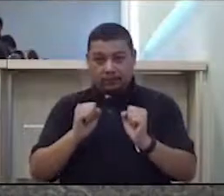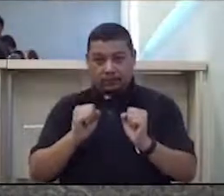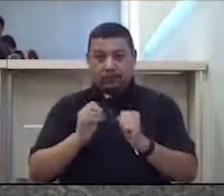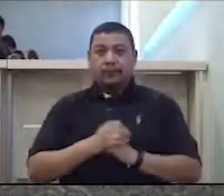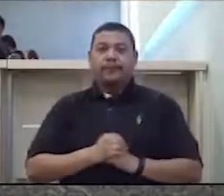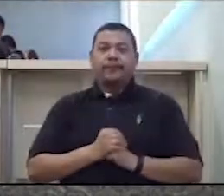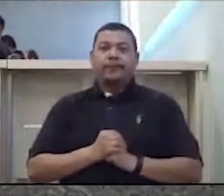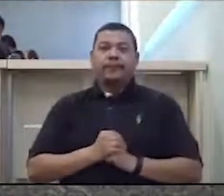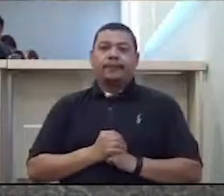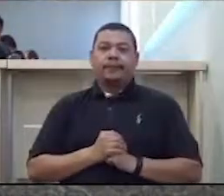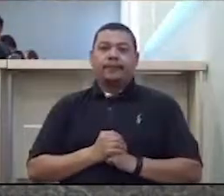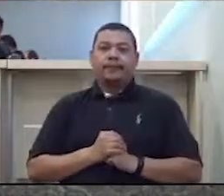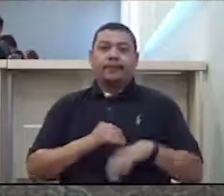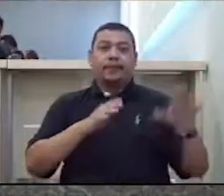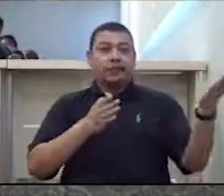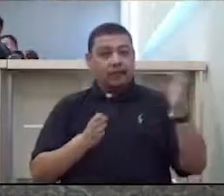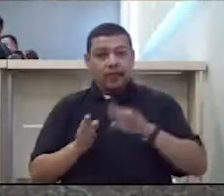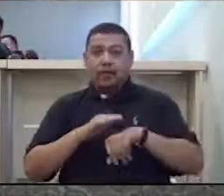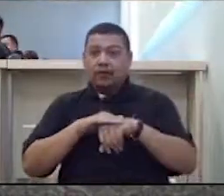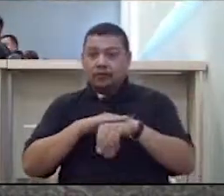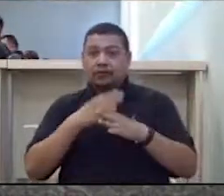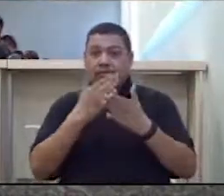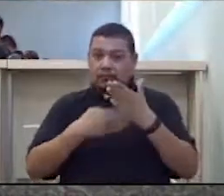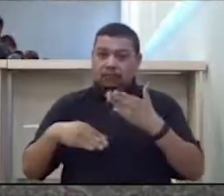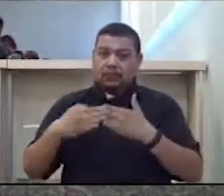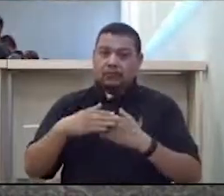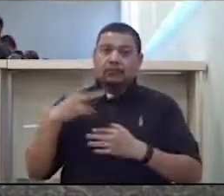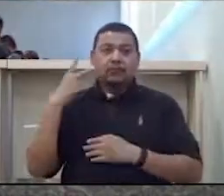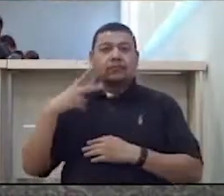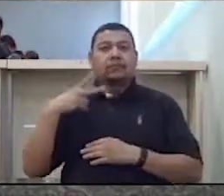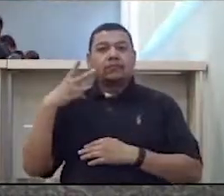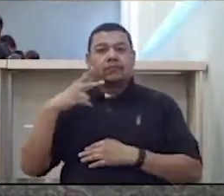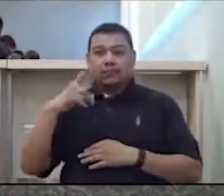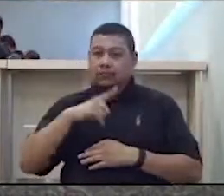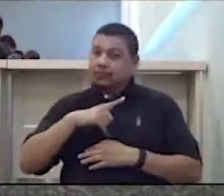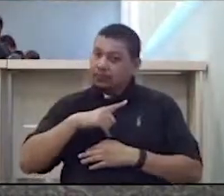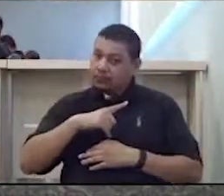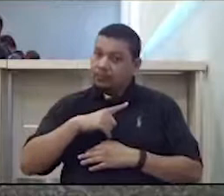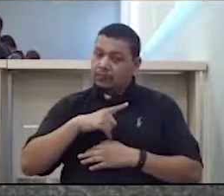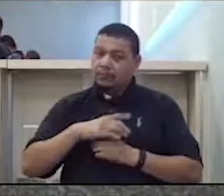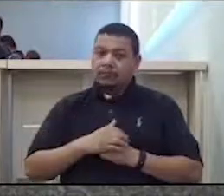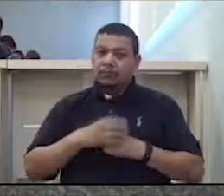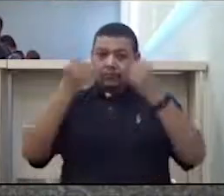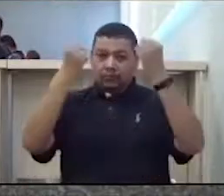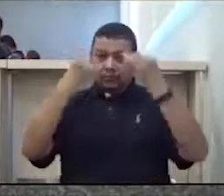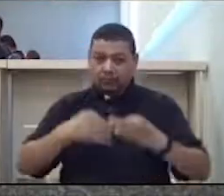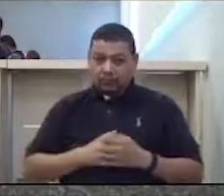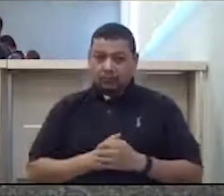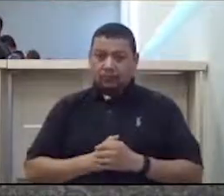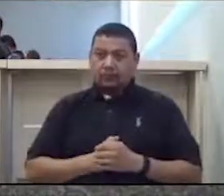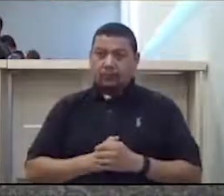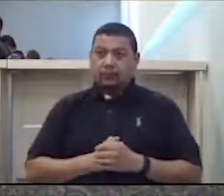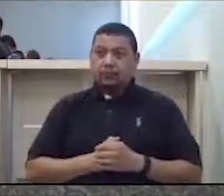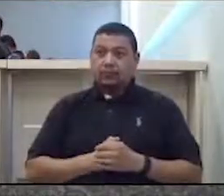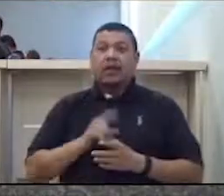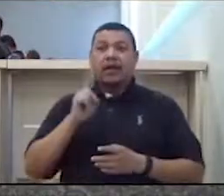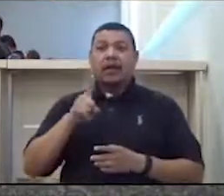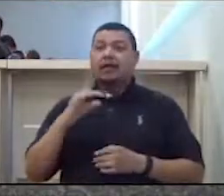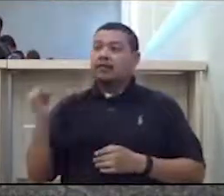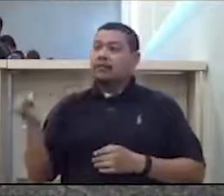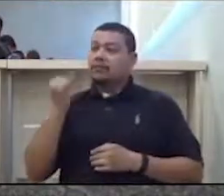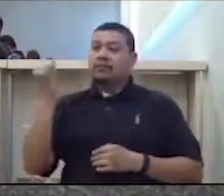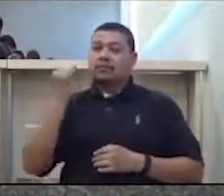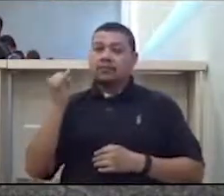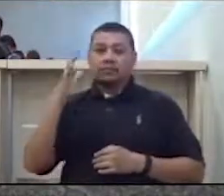realmente conversar com todos os vereadores e colocar ali a justificativa dela com todos os vereadores. Então, eu acho importante essa fala do